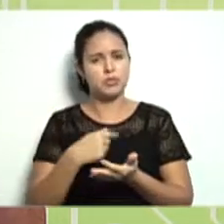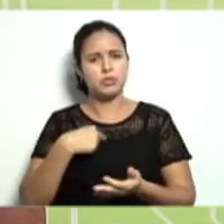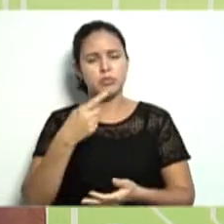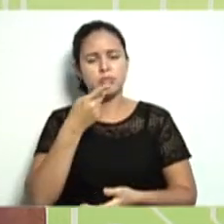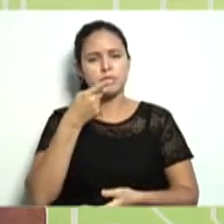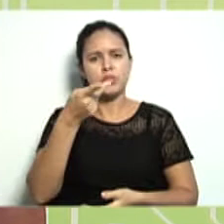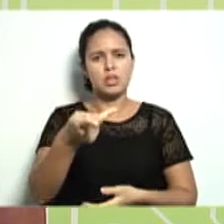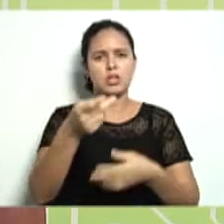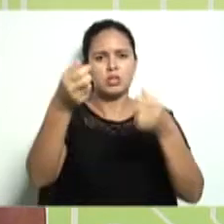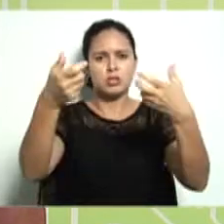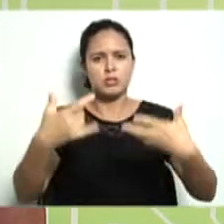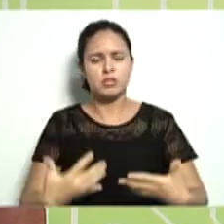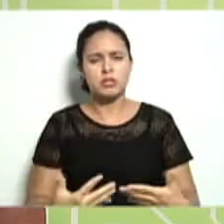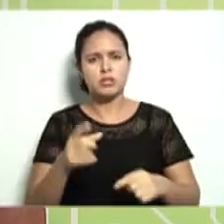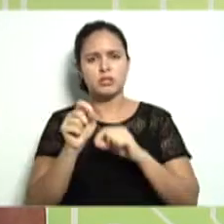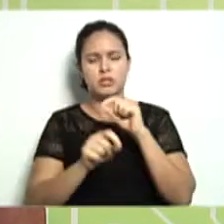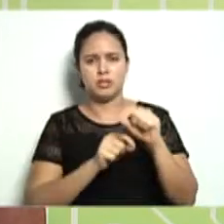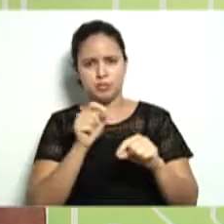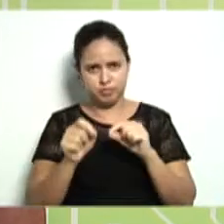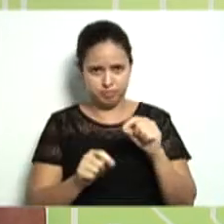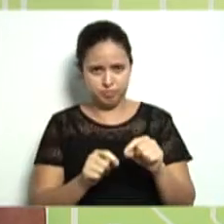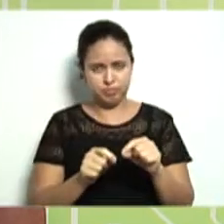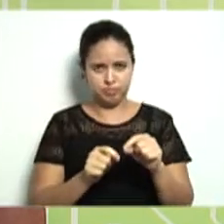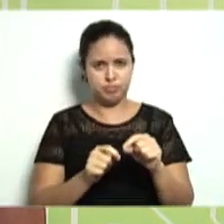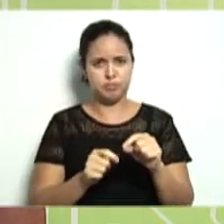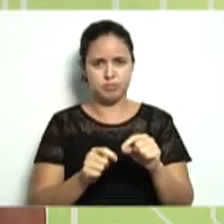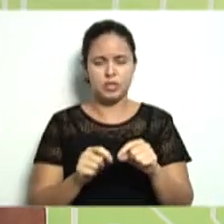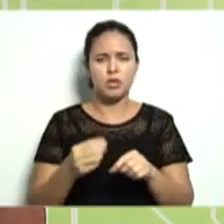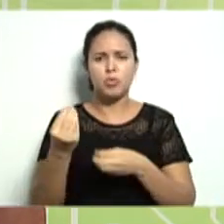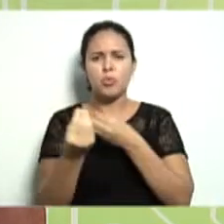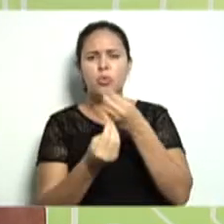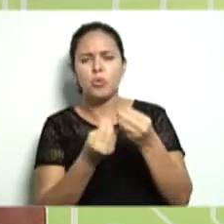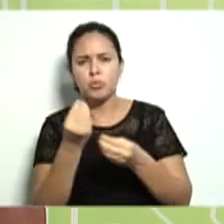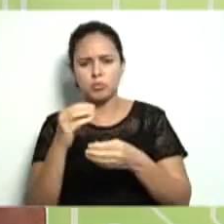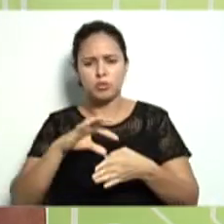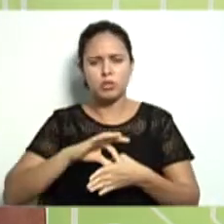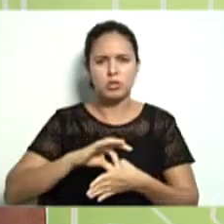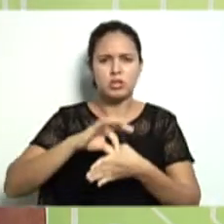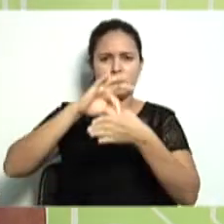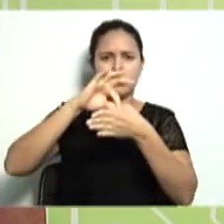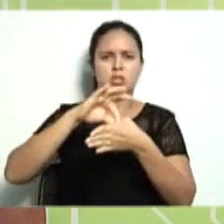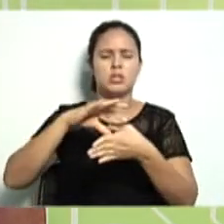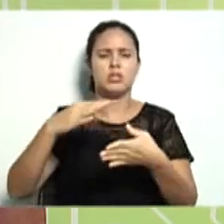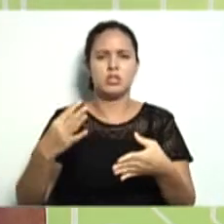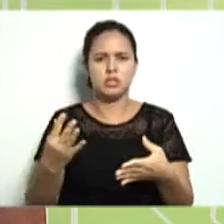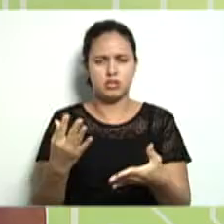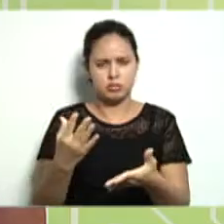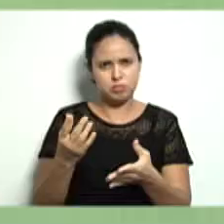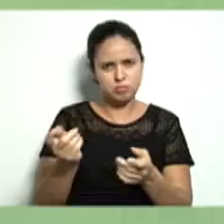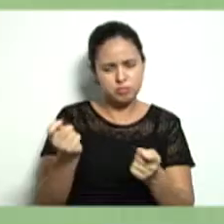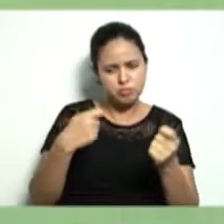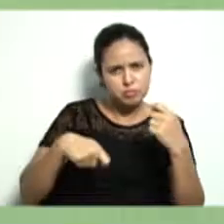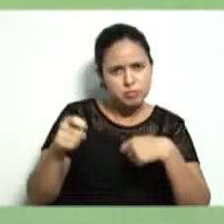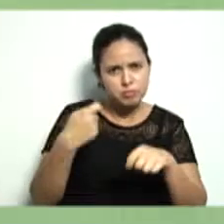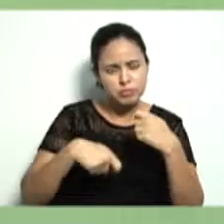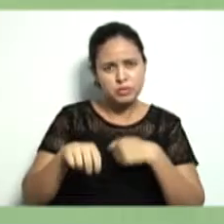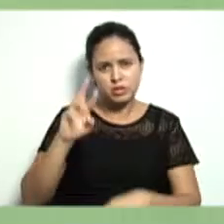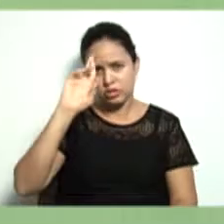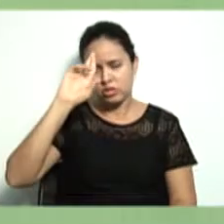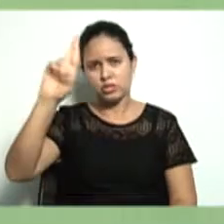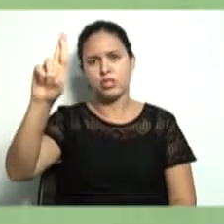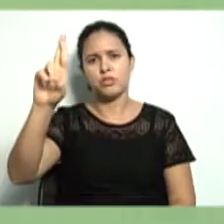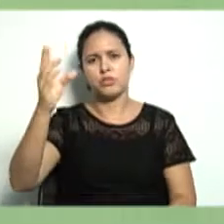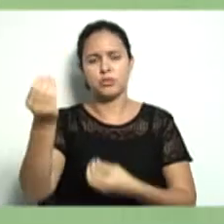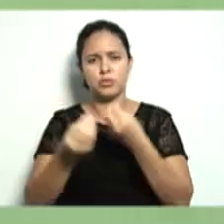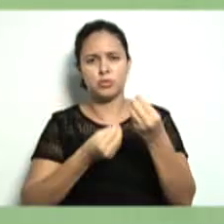um pouquinho sobre, continuando na arte de liderar, ou na arte de administrar, mas líder ou chefe.